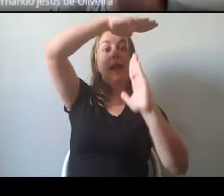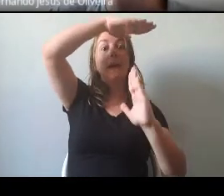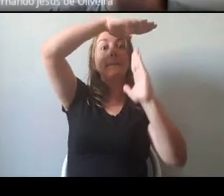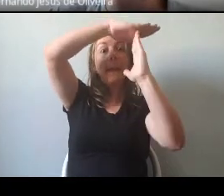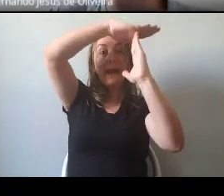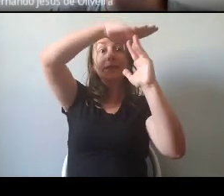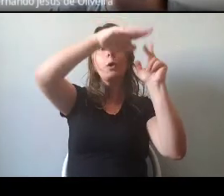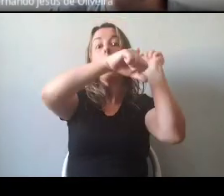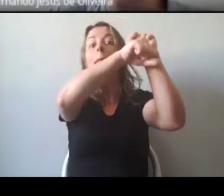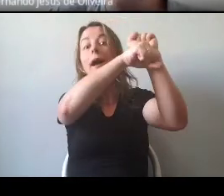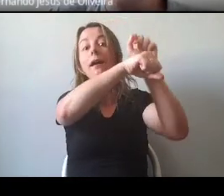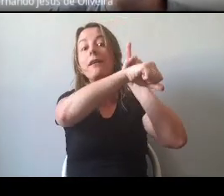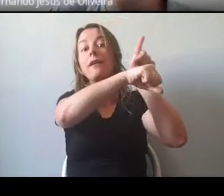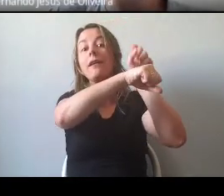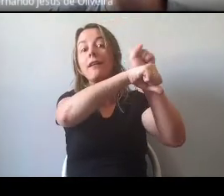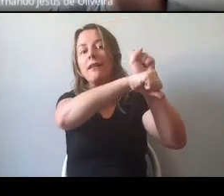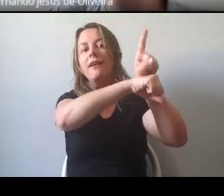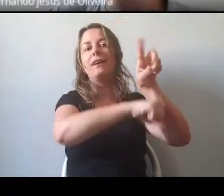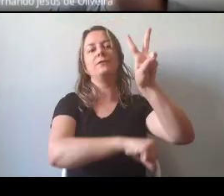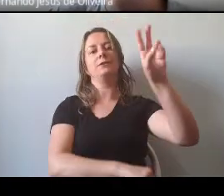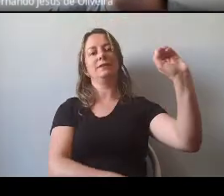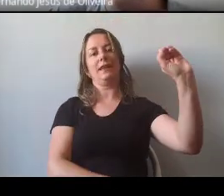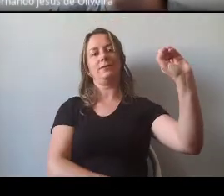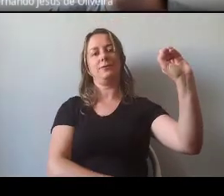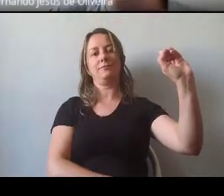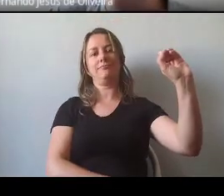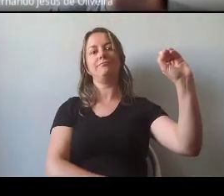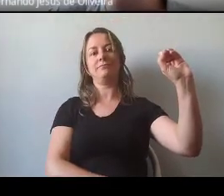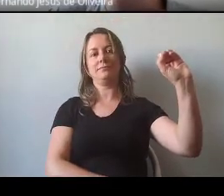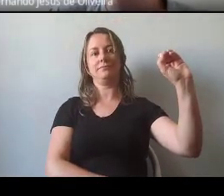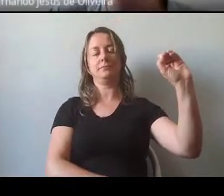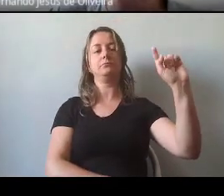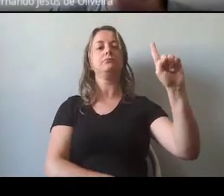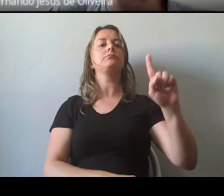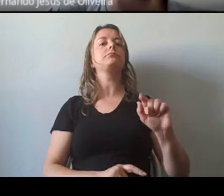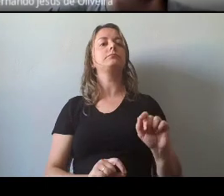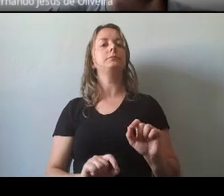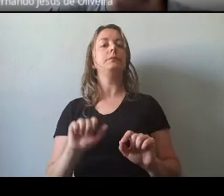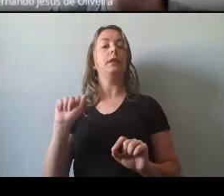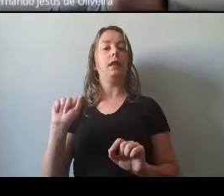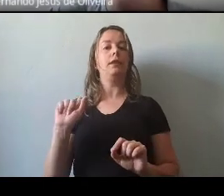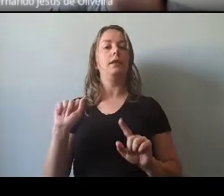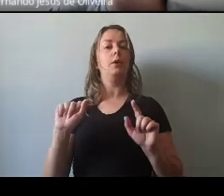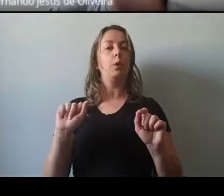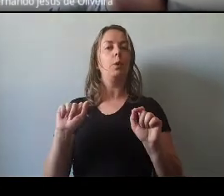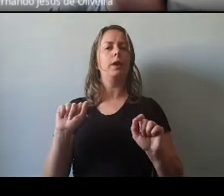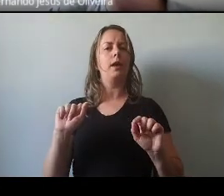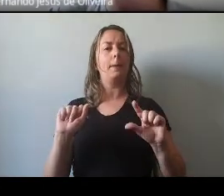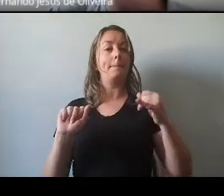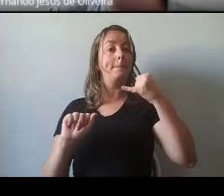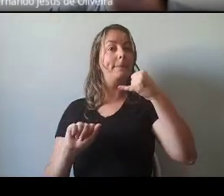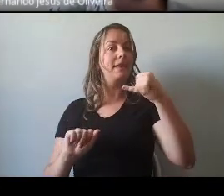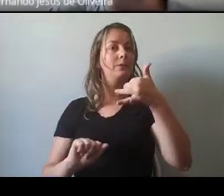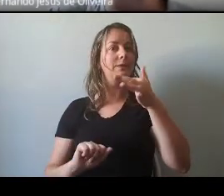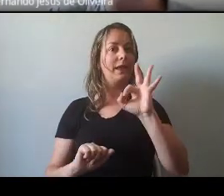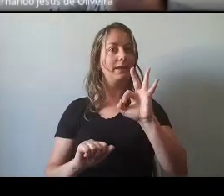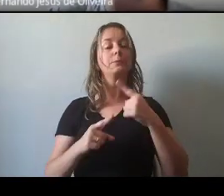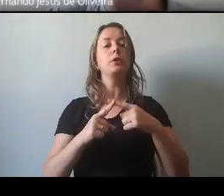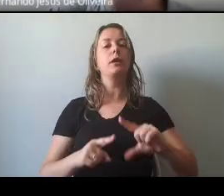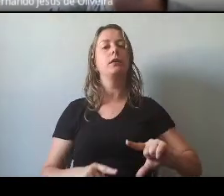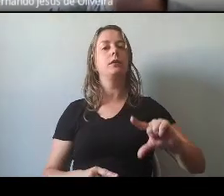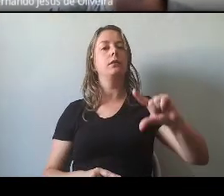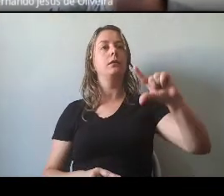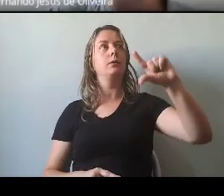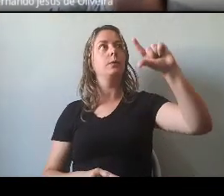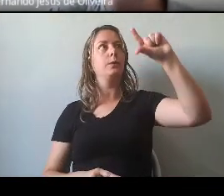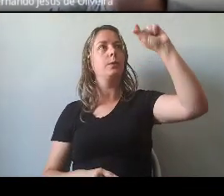zero. Ok? E a aceleração é menos 10, porque é um movimento de subida. Então, movimento retardado, tem que colocar